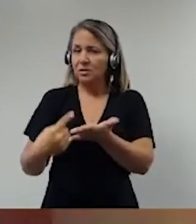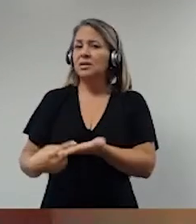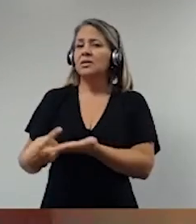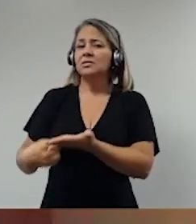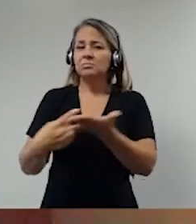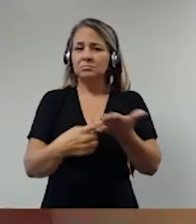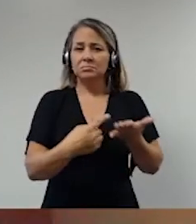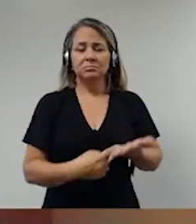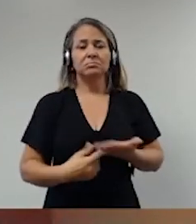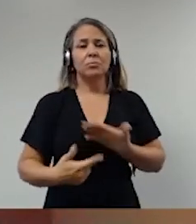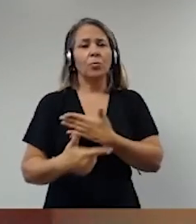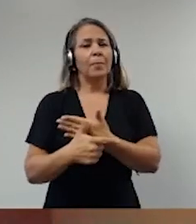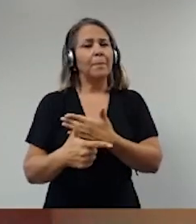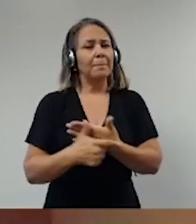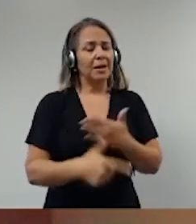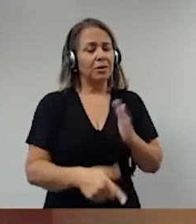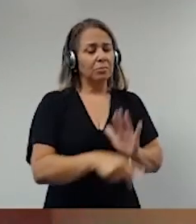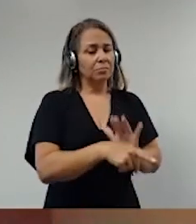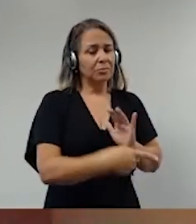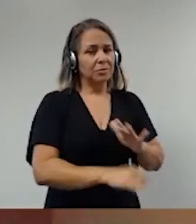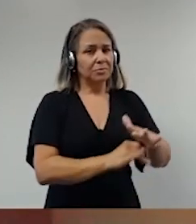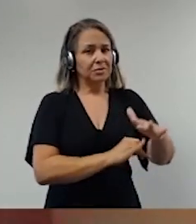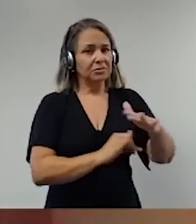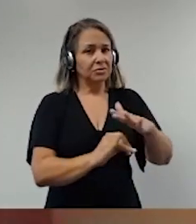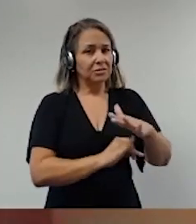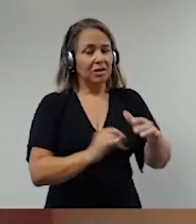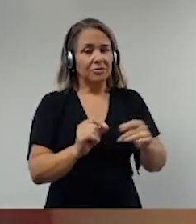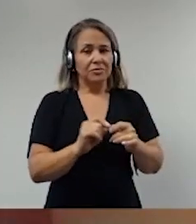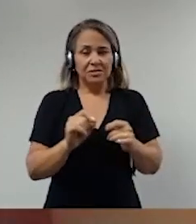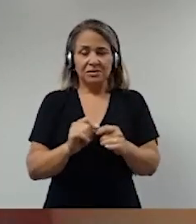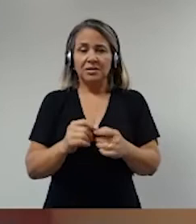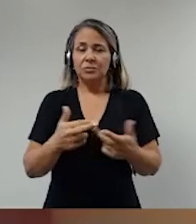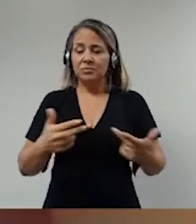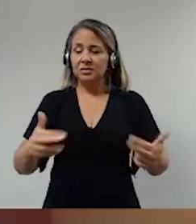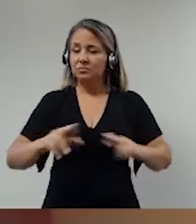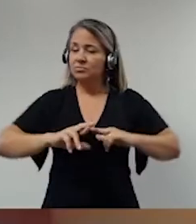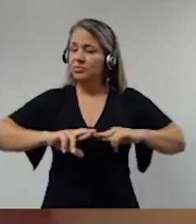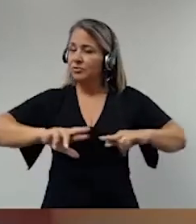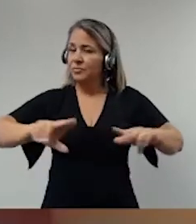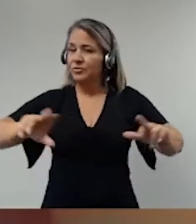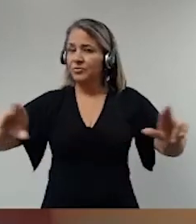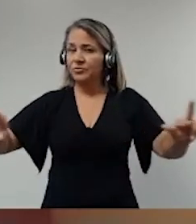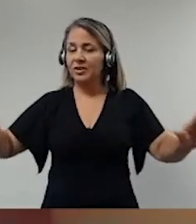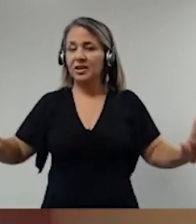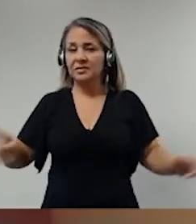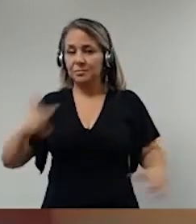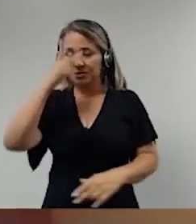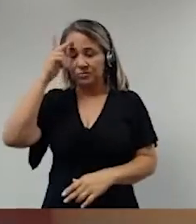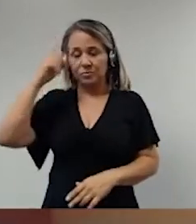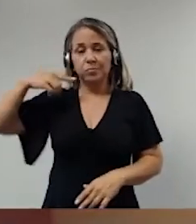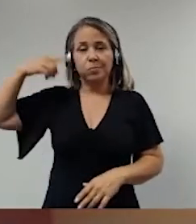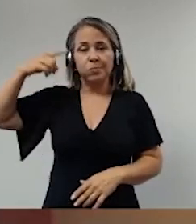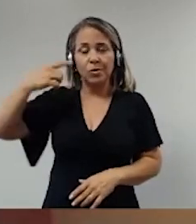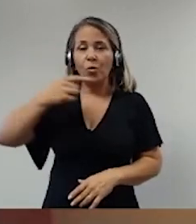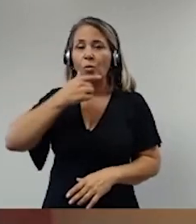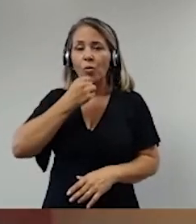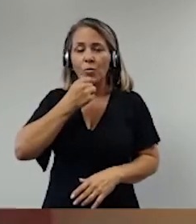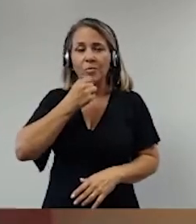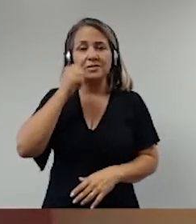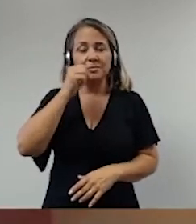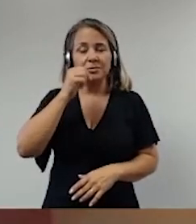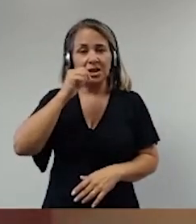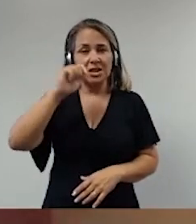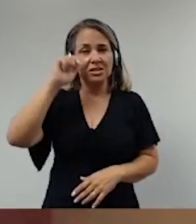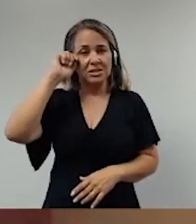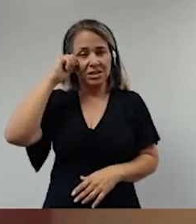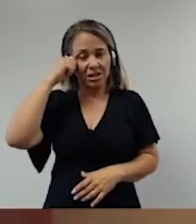com os princípios que mobilizam e fazem com que milhares de advogados e advogadas, negros e negras, acreditem que a OAB é um